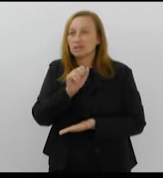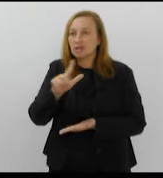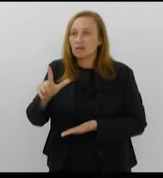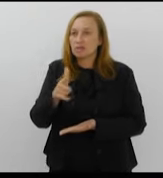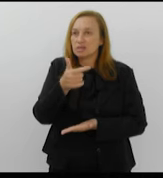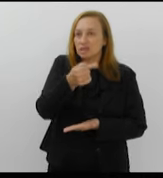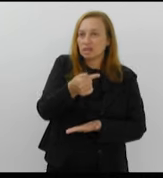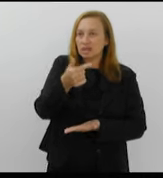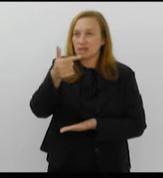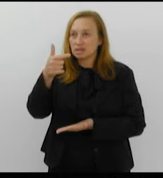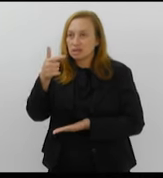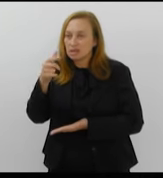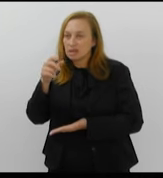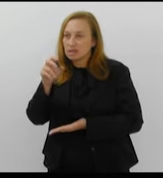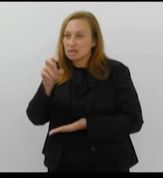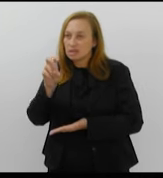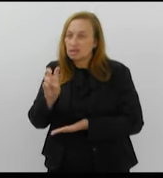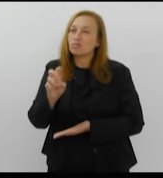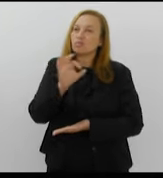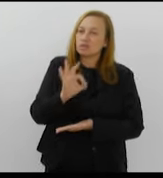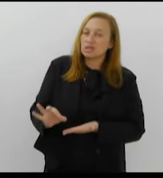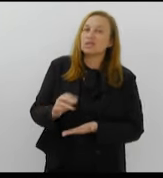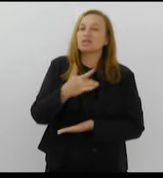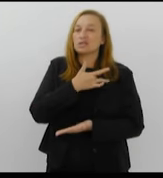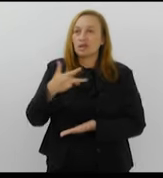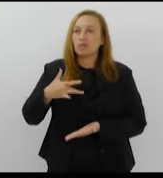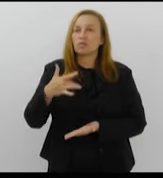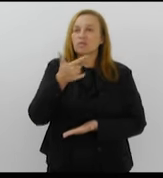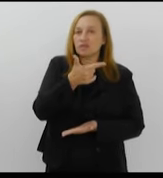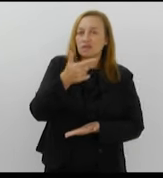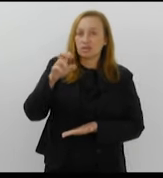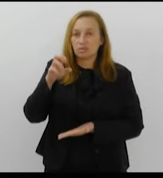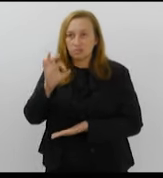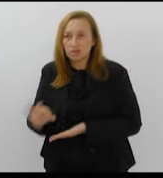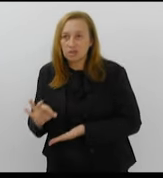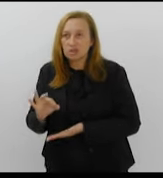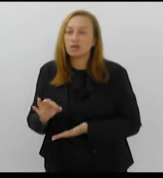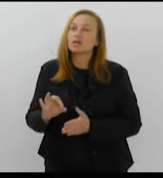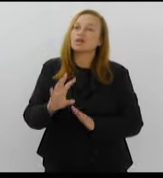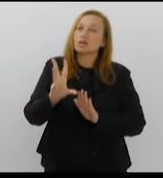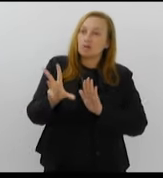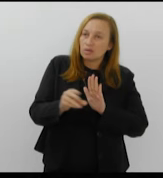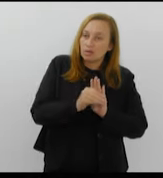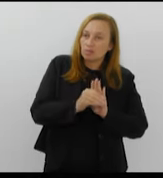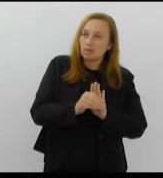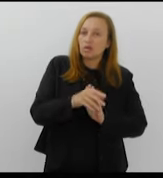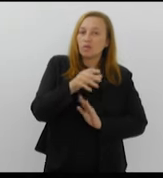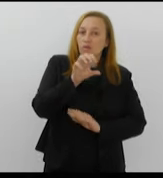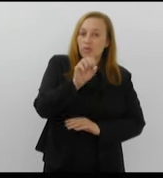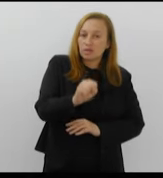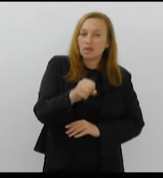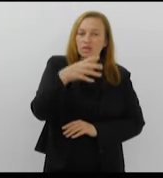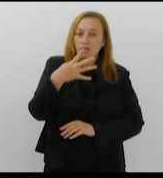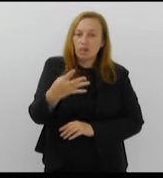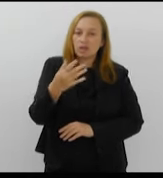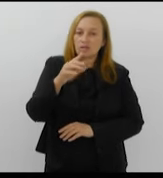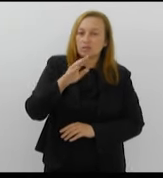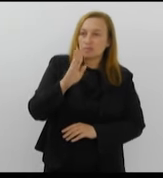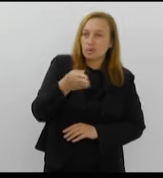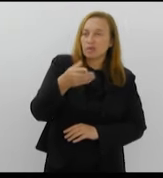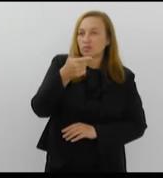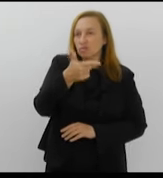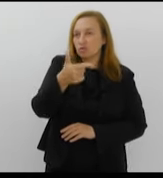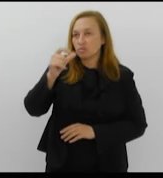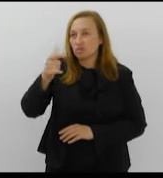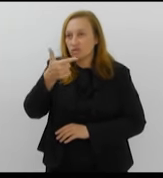e saúde, 25%, conforme disposto pela emenda constitucional número 84/2020, alterando